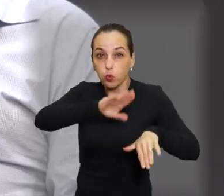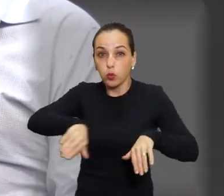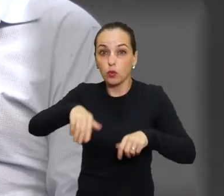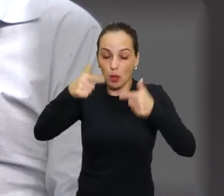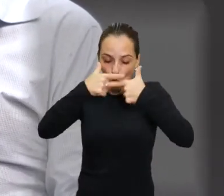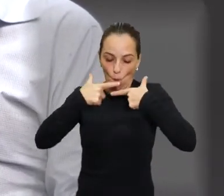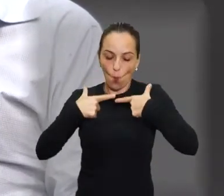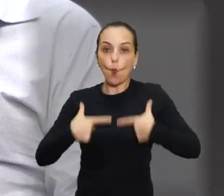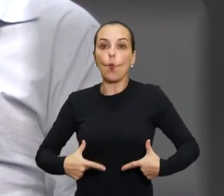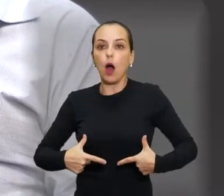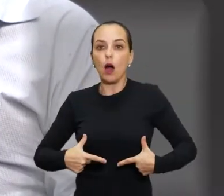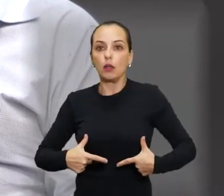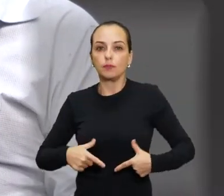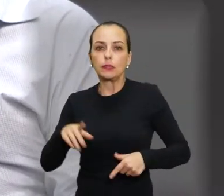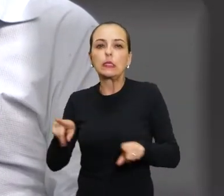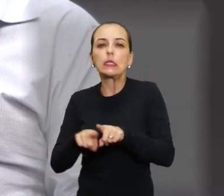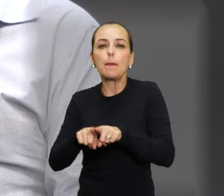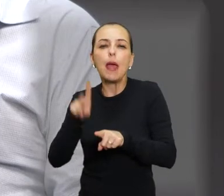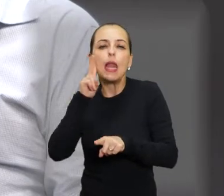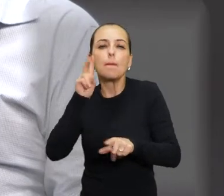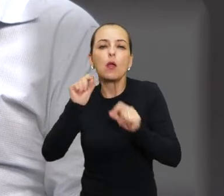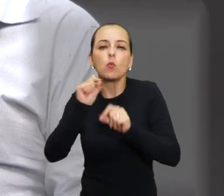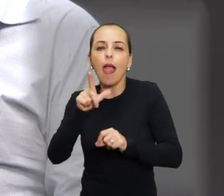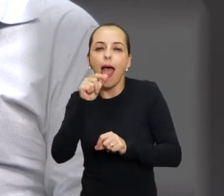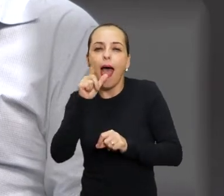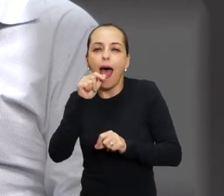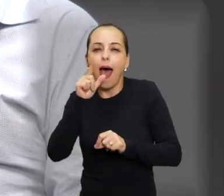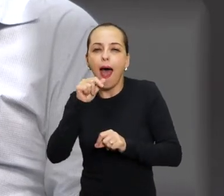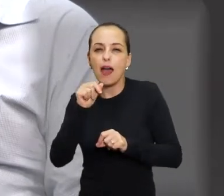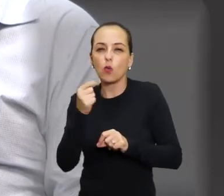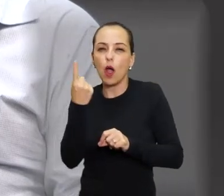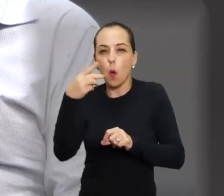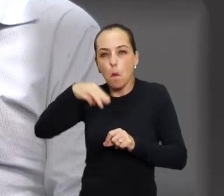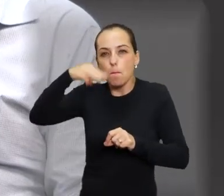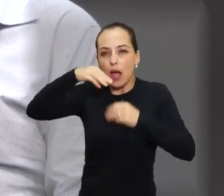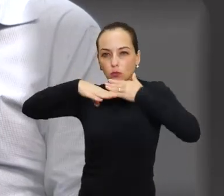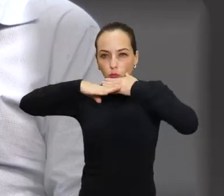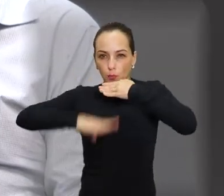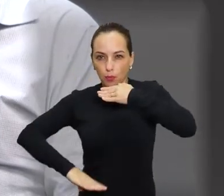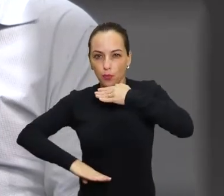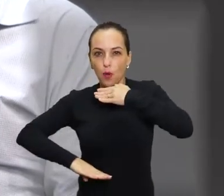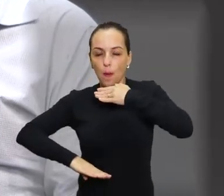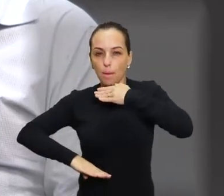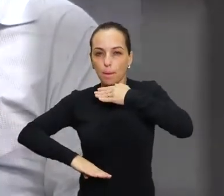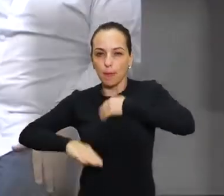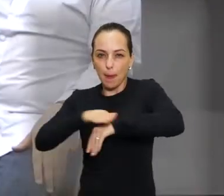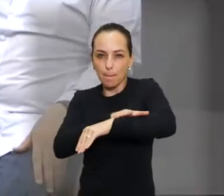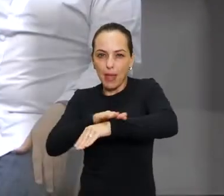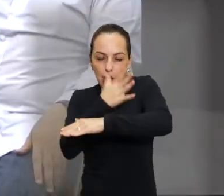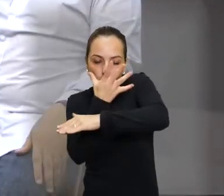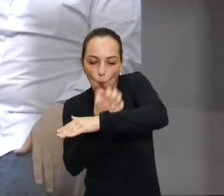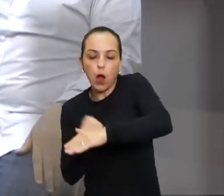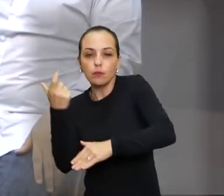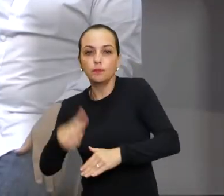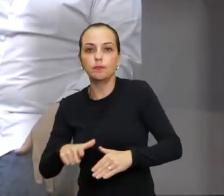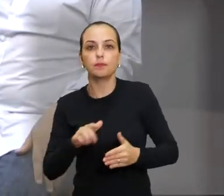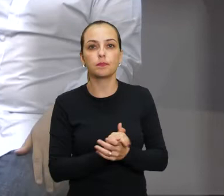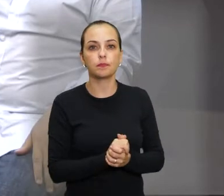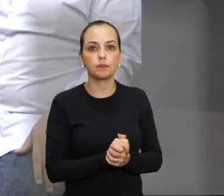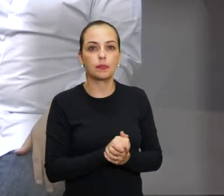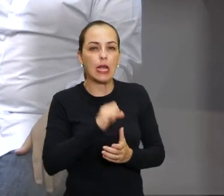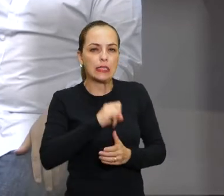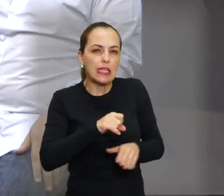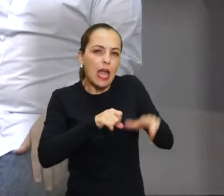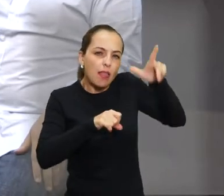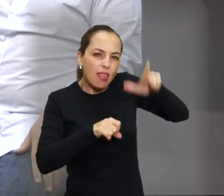lembrar também que mesmo a água, até 1 metro abaixo da linha d'água, o sol continua queimando. Nossa.